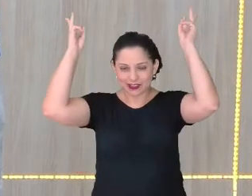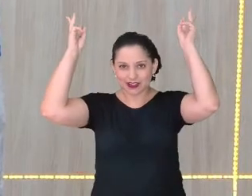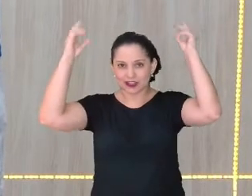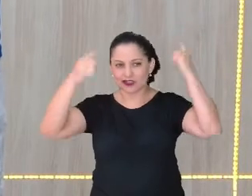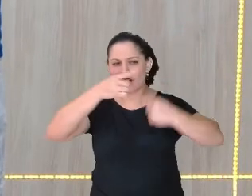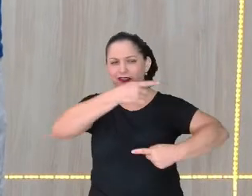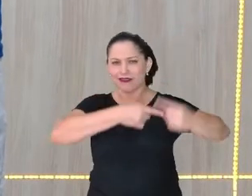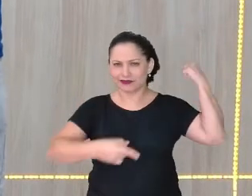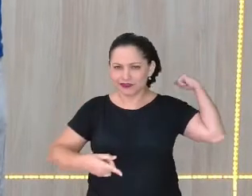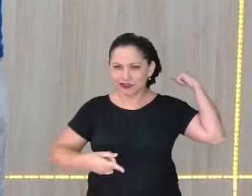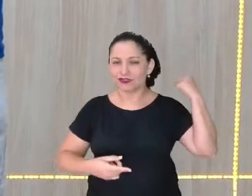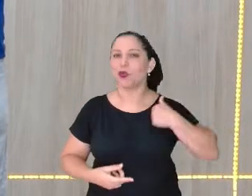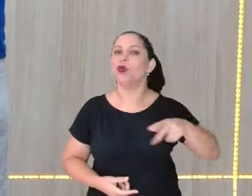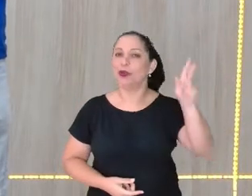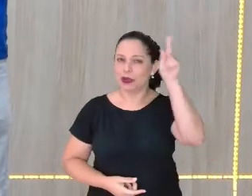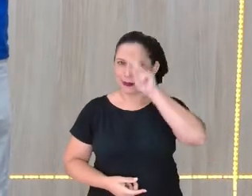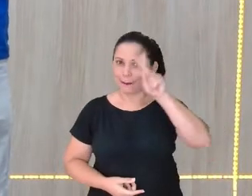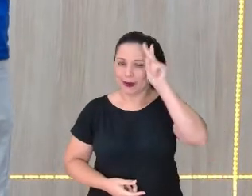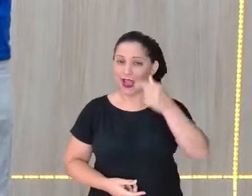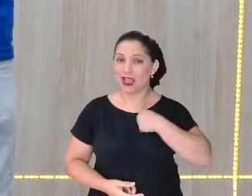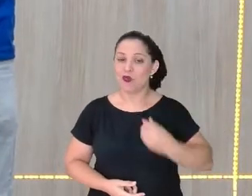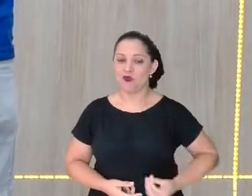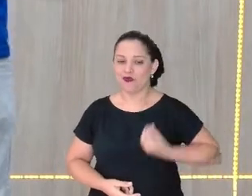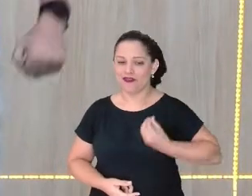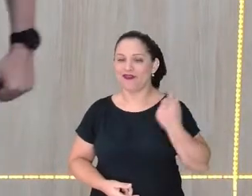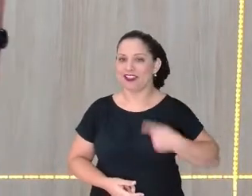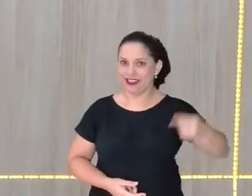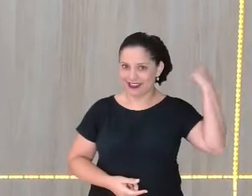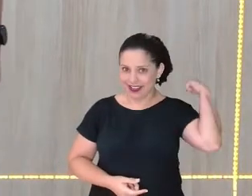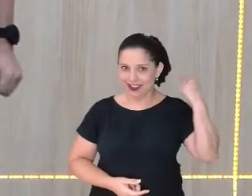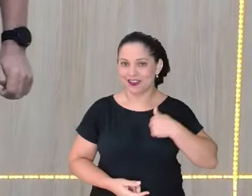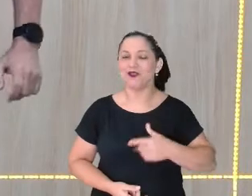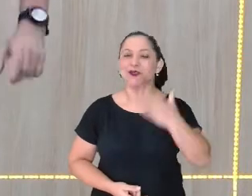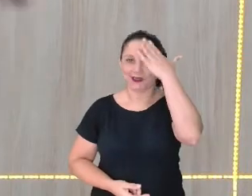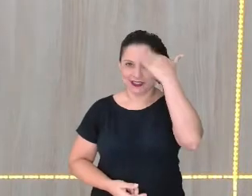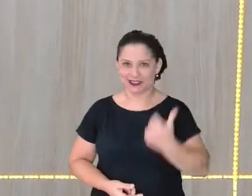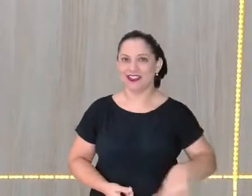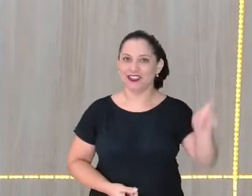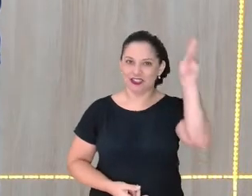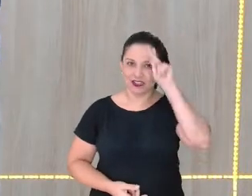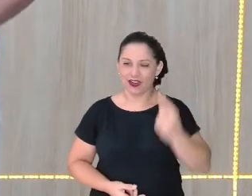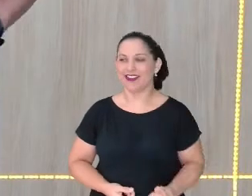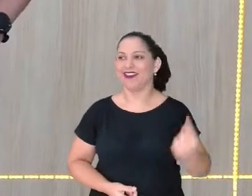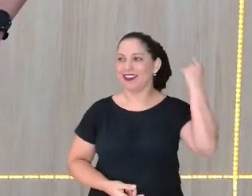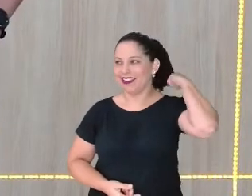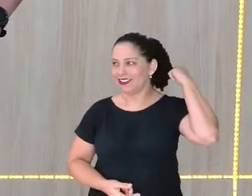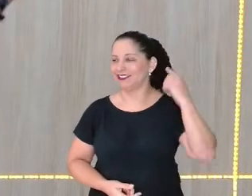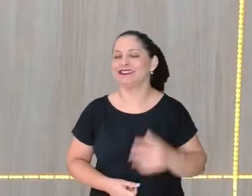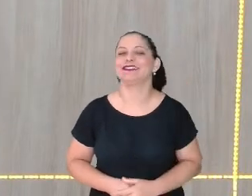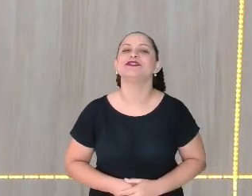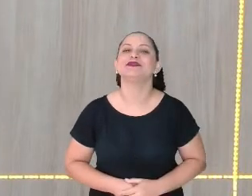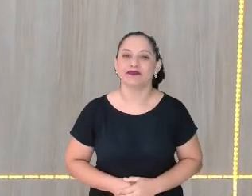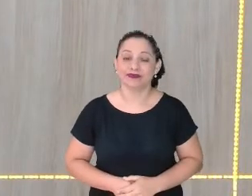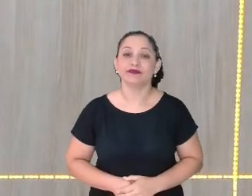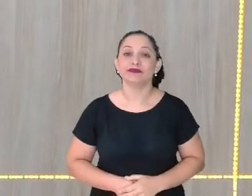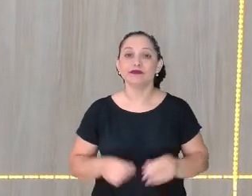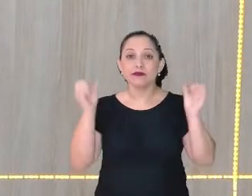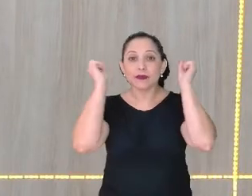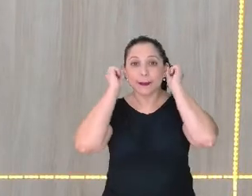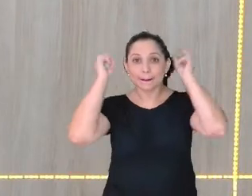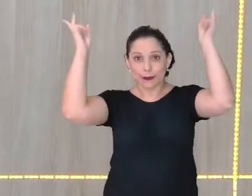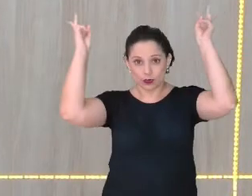Moisés? Eu tô, porque eu vivi aquela época, eu sei como era aquela história. Bilipom, né?